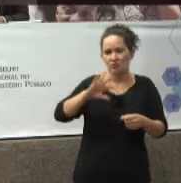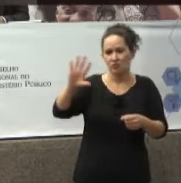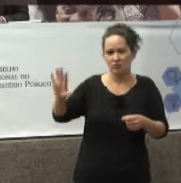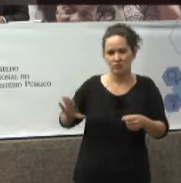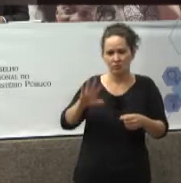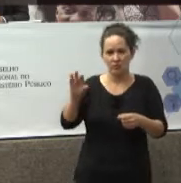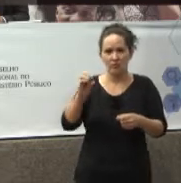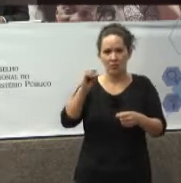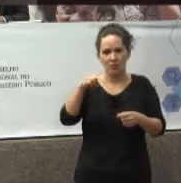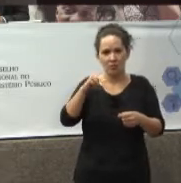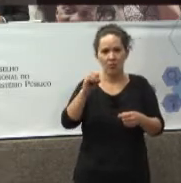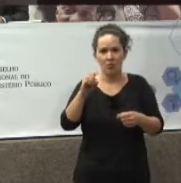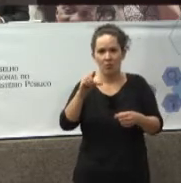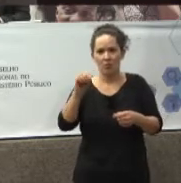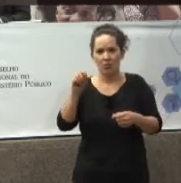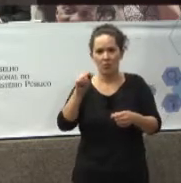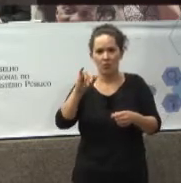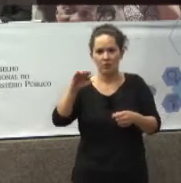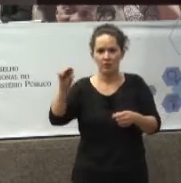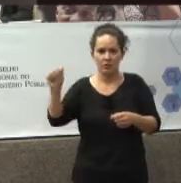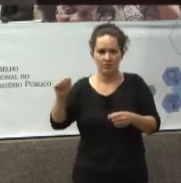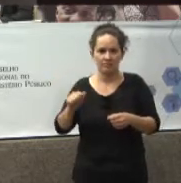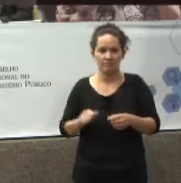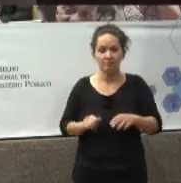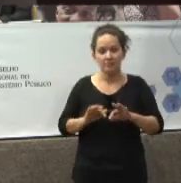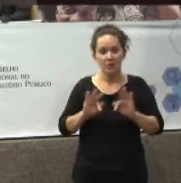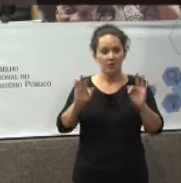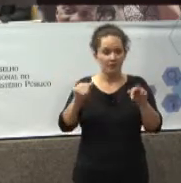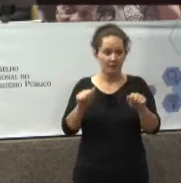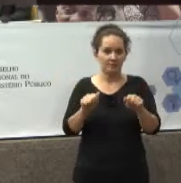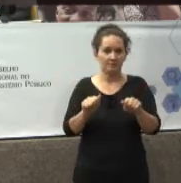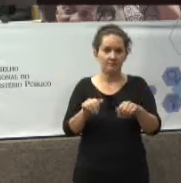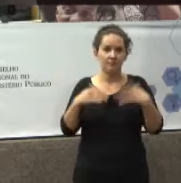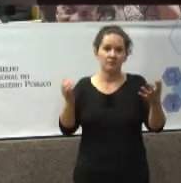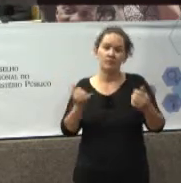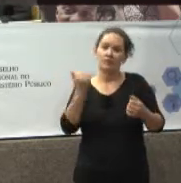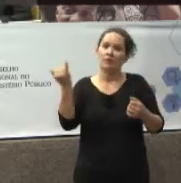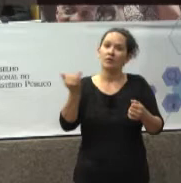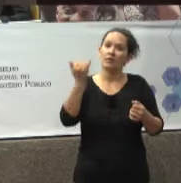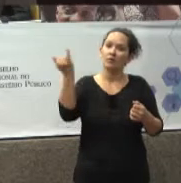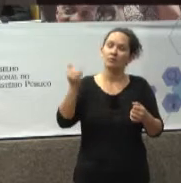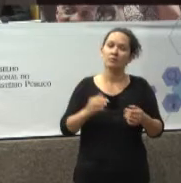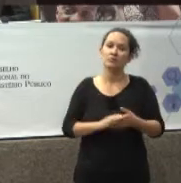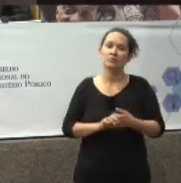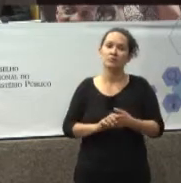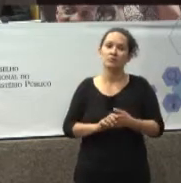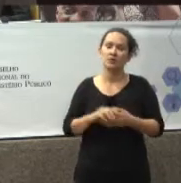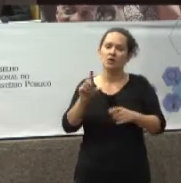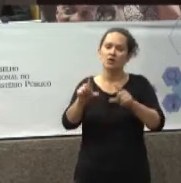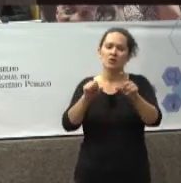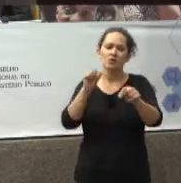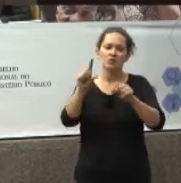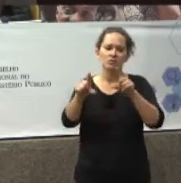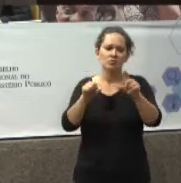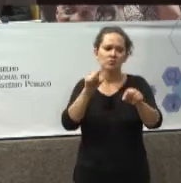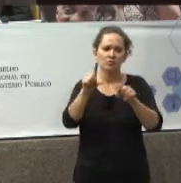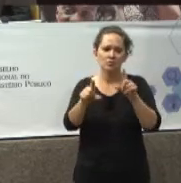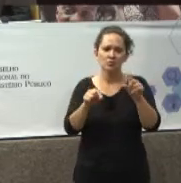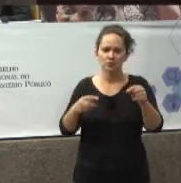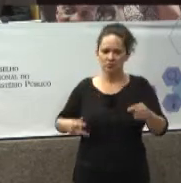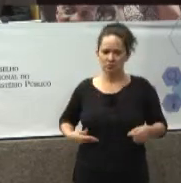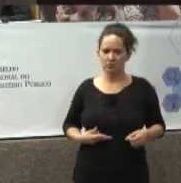oncológicas também bem por fim o que importa com relação à escolha de critérios para